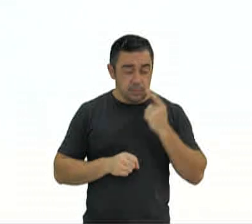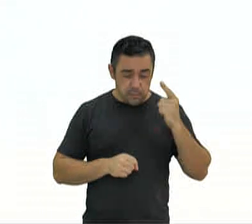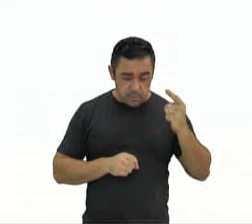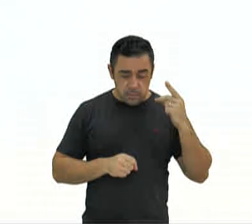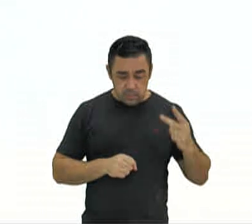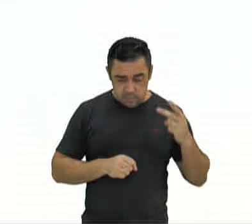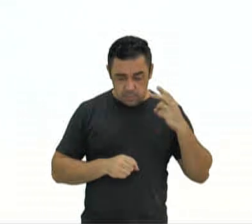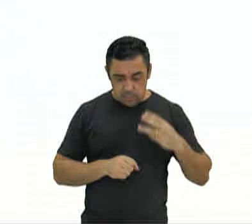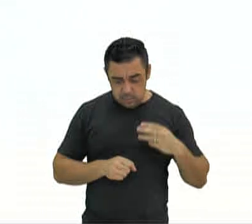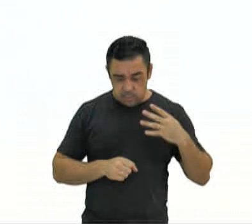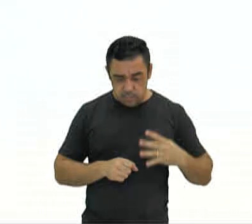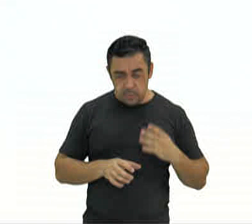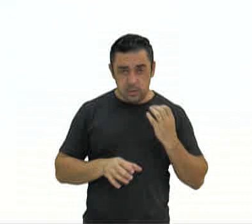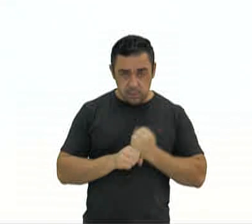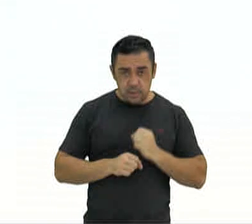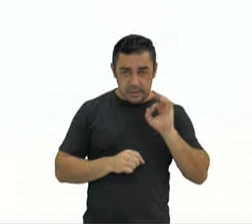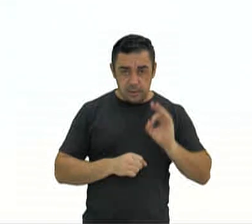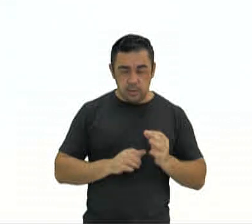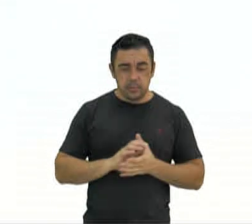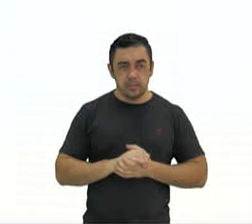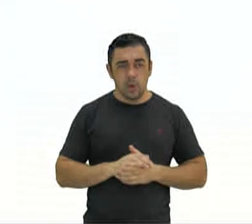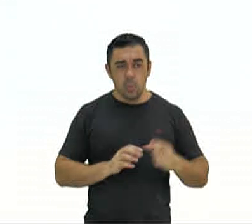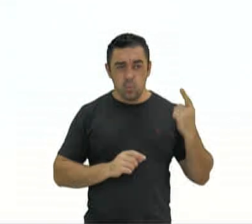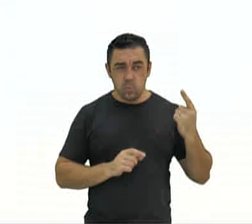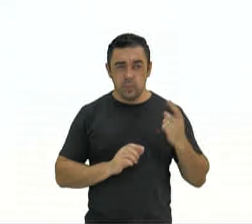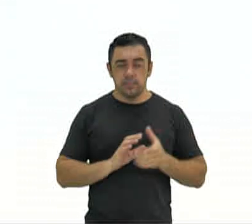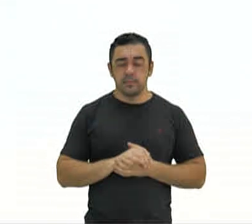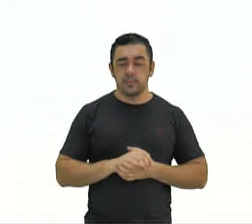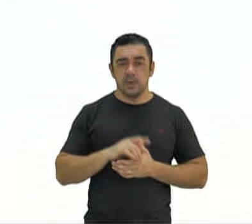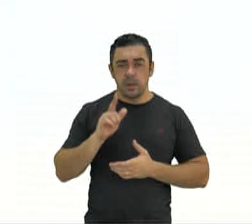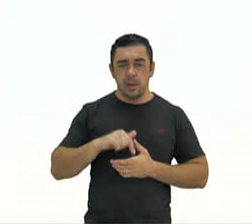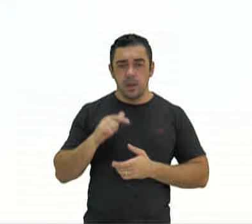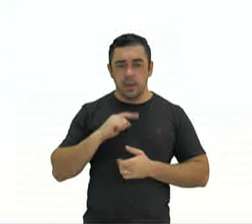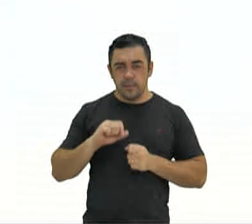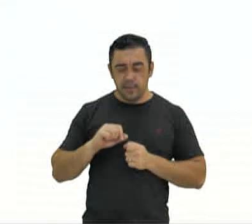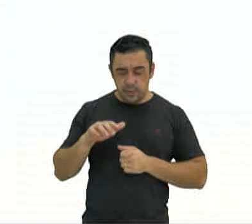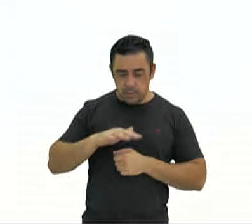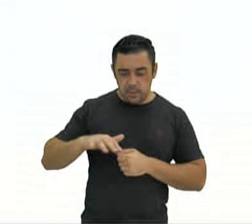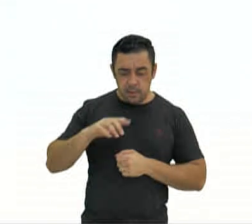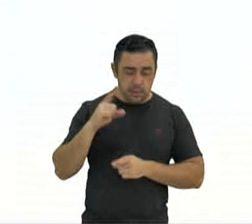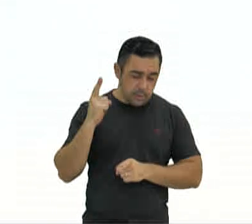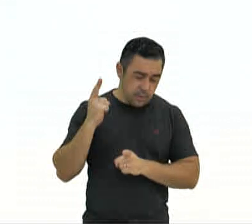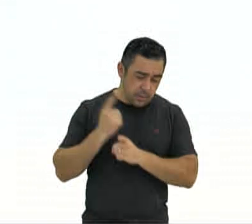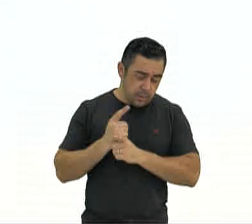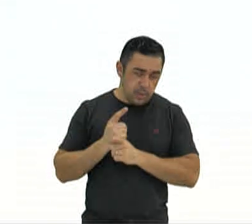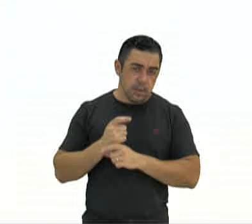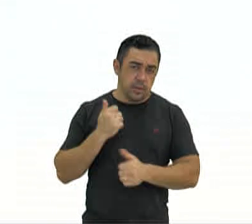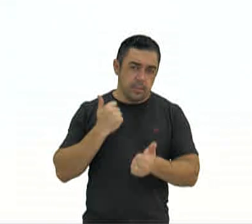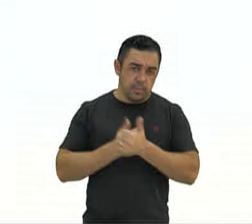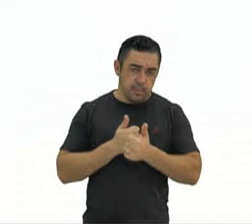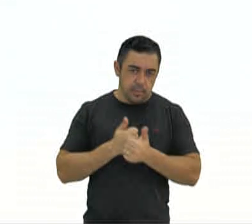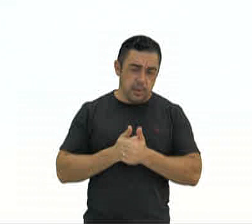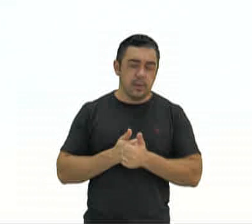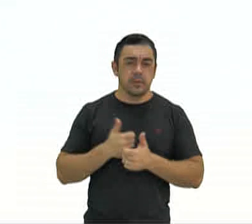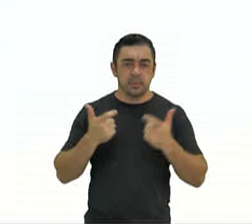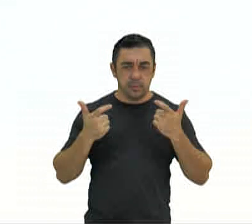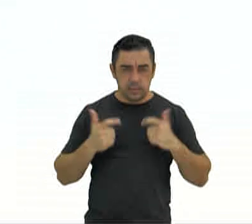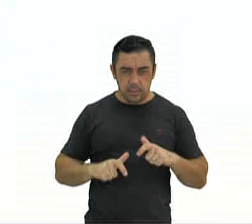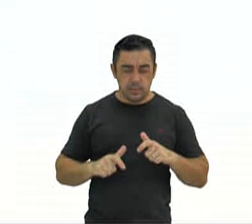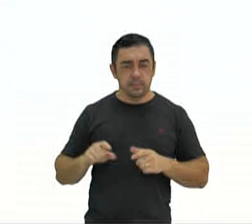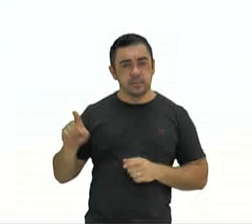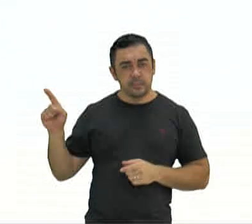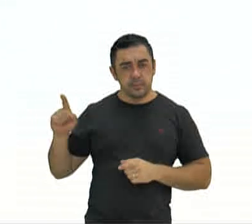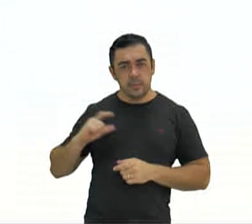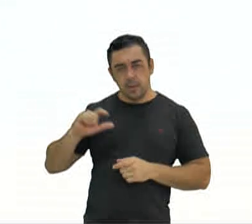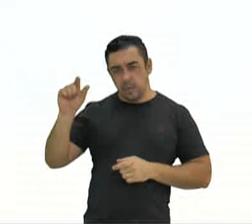as alternativas corretas. Questão número 1. A formação de camada de pré-sal estão localizadas nas bacias sedimentares